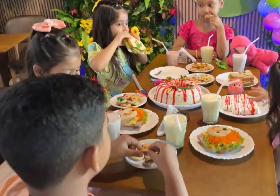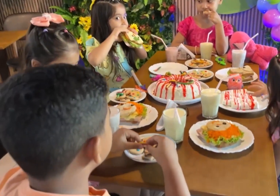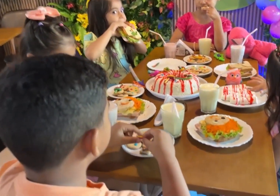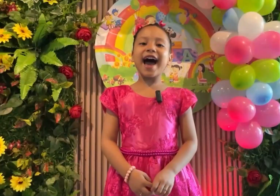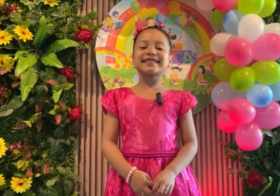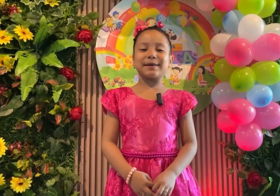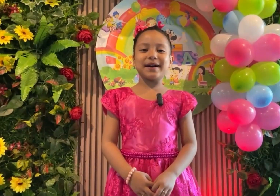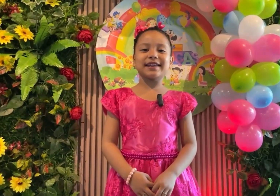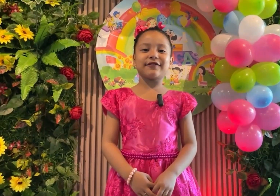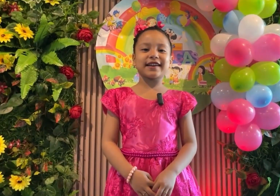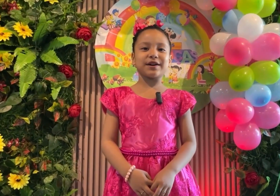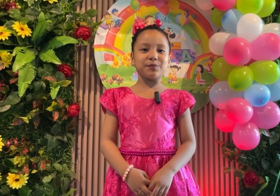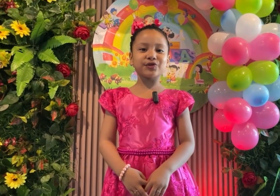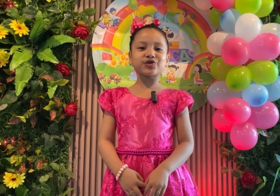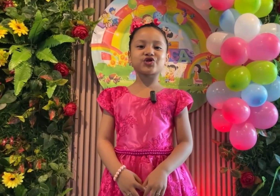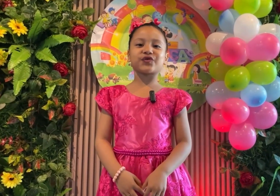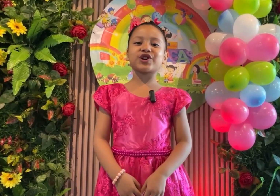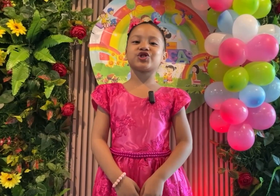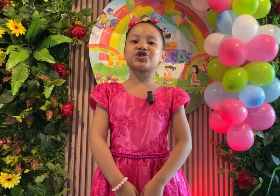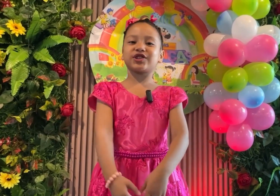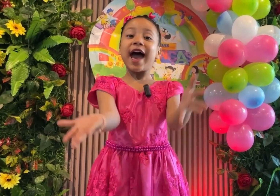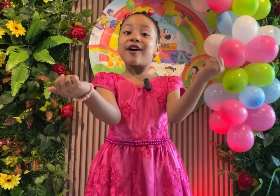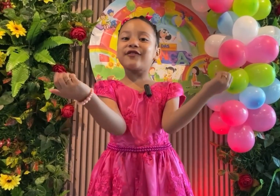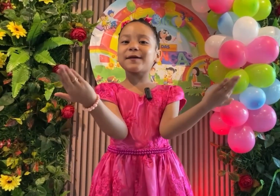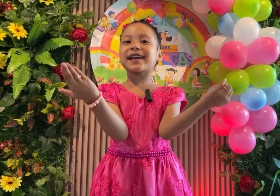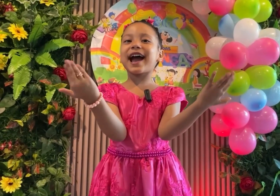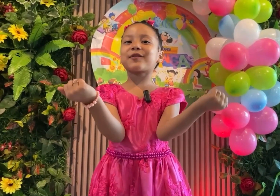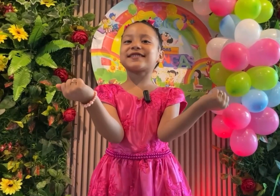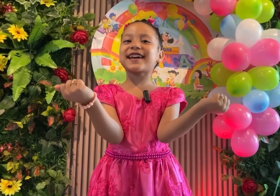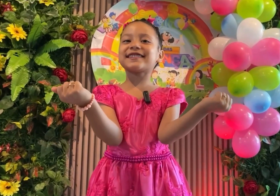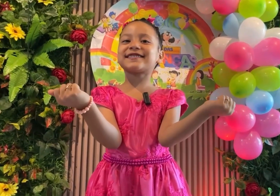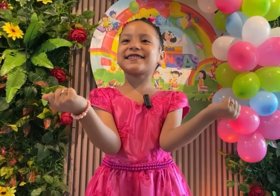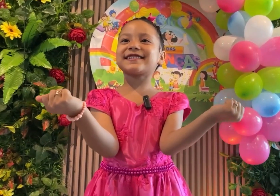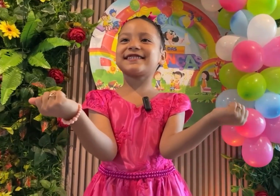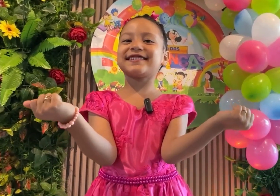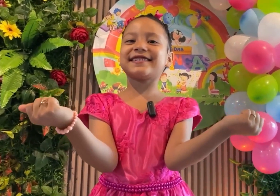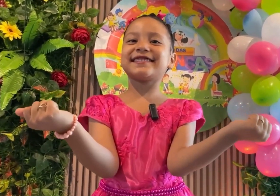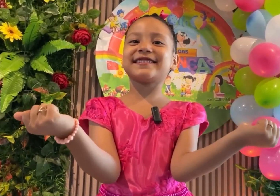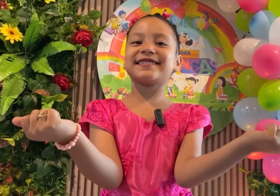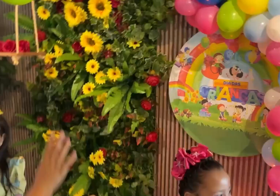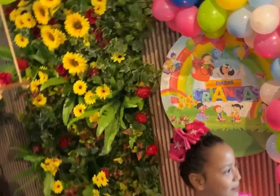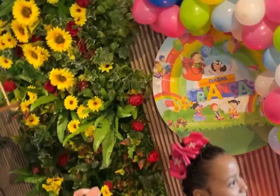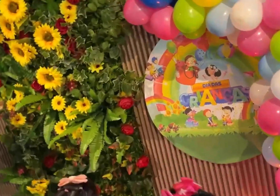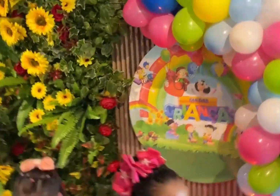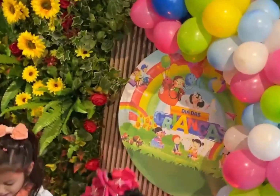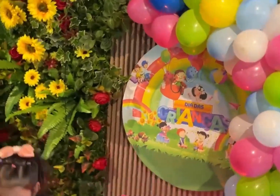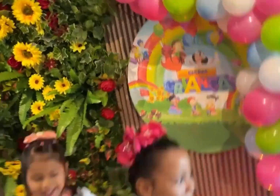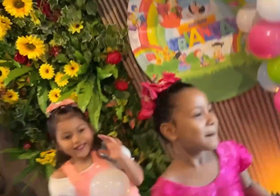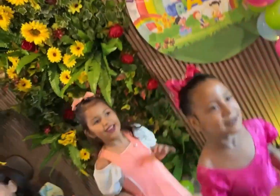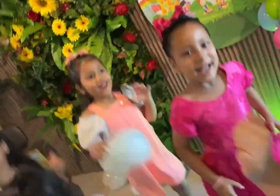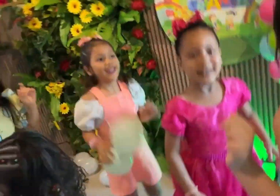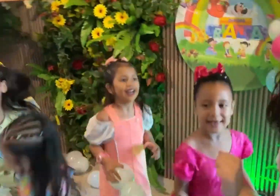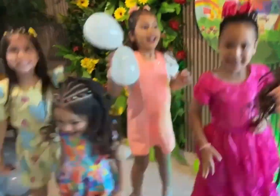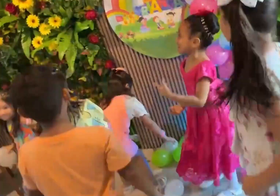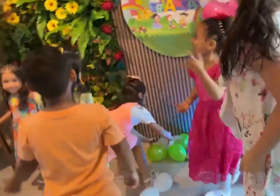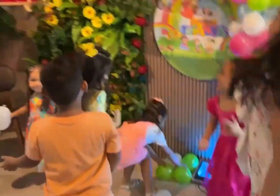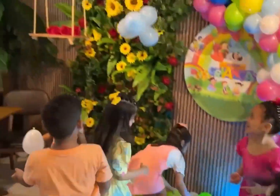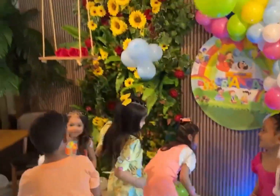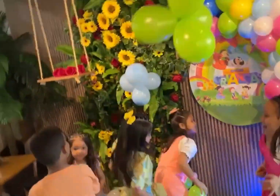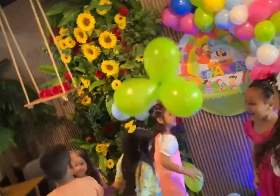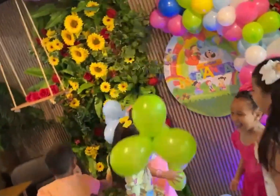Pula, pula, pula. A semana vai ser muito divertida. Vem brincar com a gente! Pula, pula, sem parar. Pula,